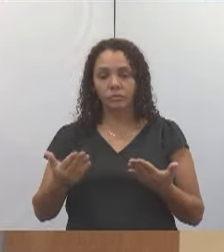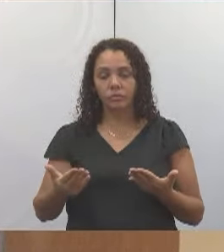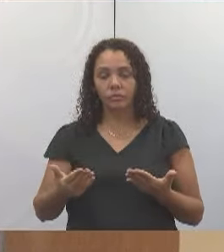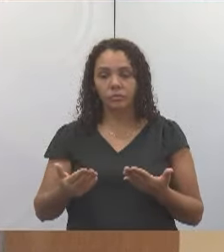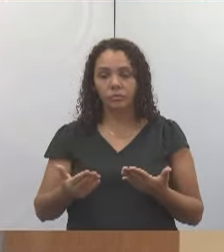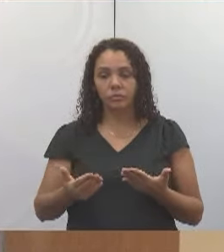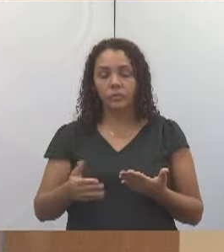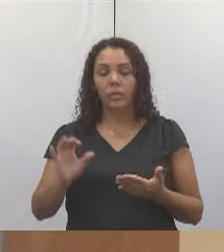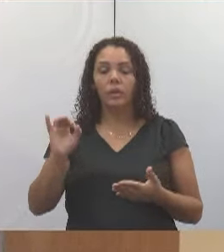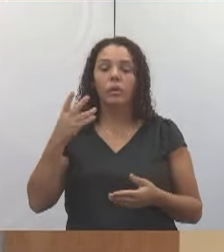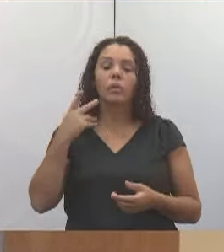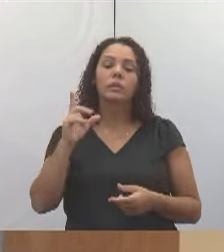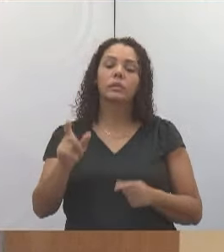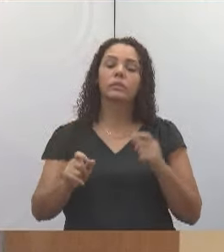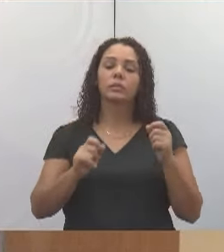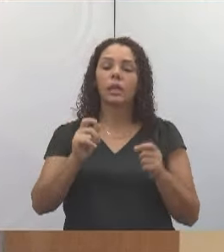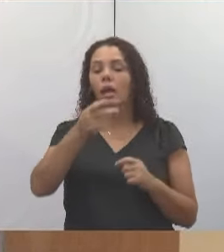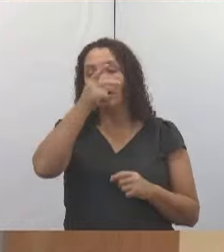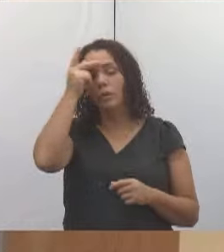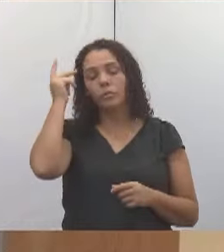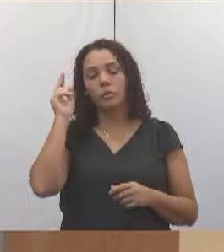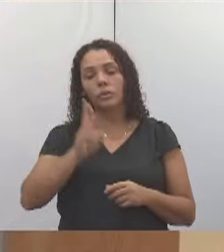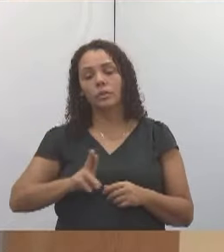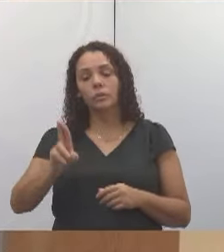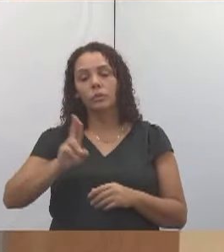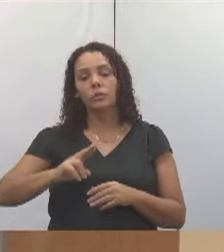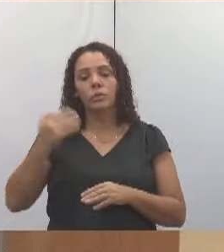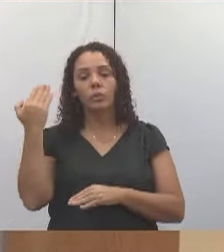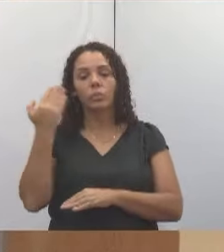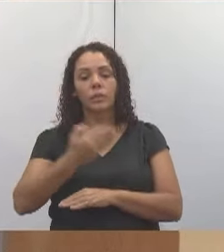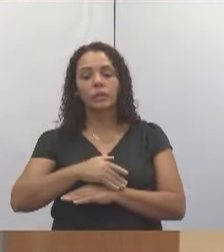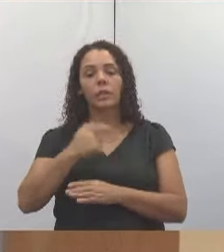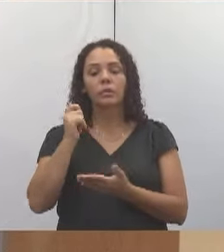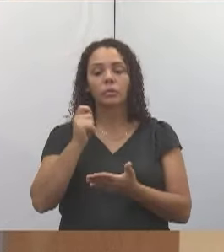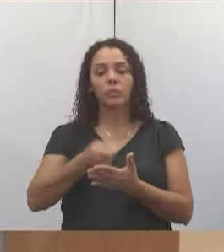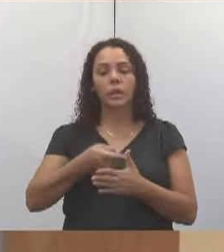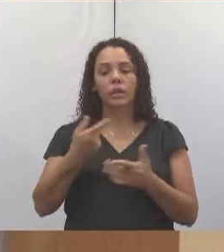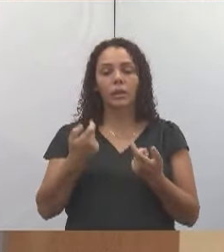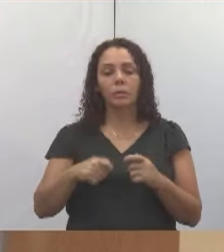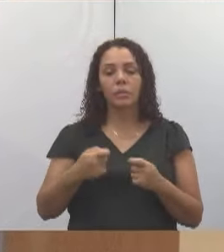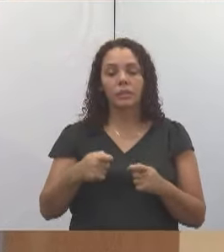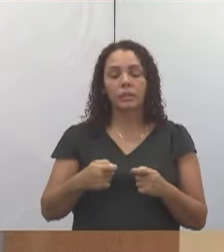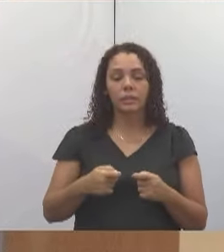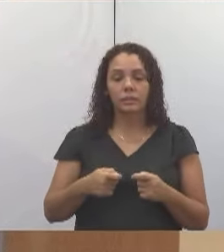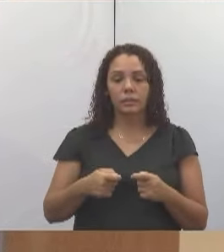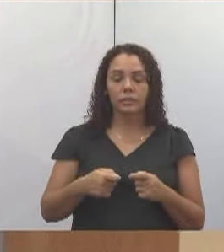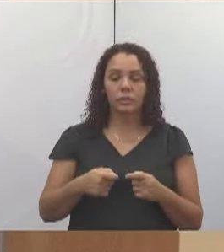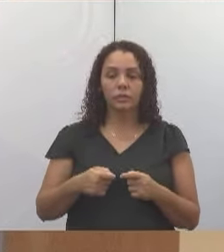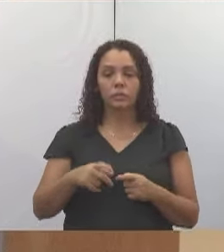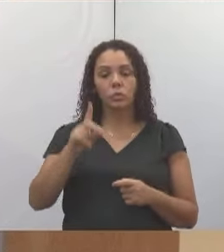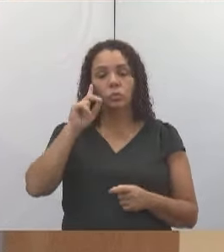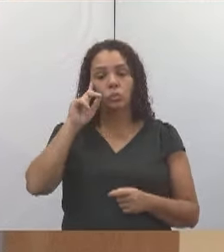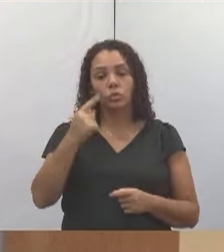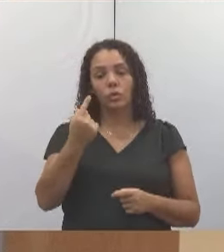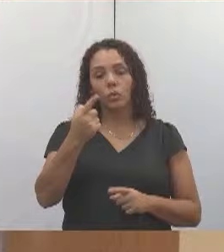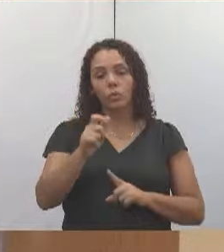O que acontece é que quem passa na pedagem tem que pagar. Agora, no dia